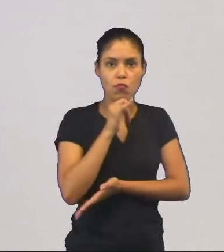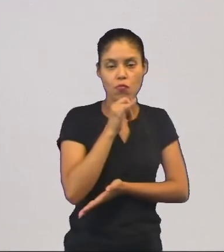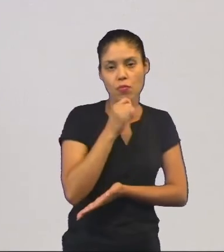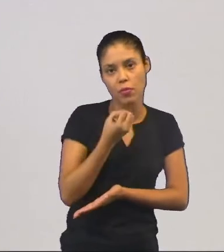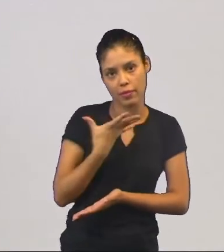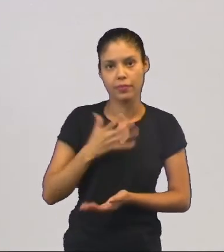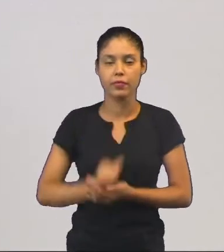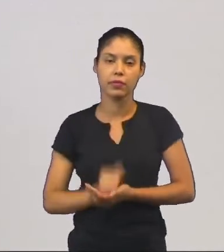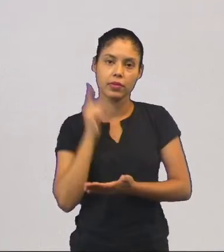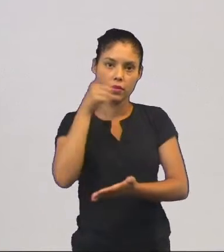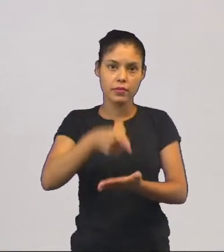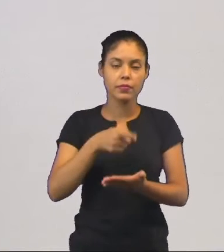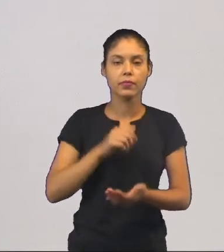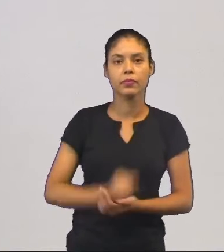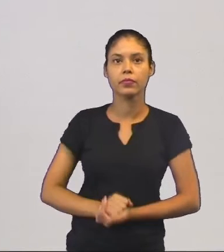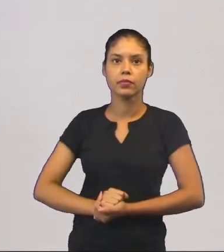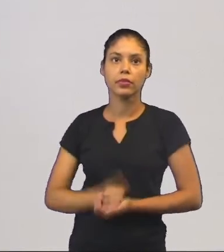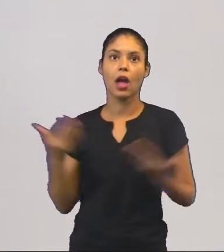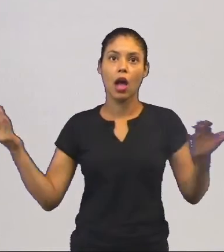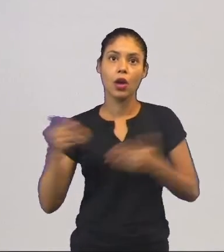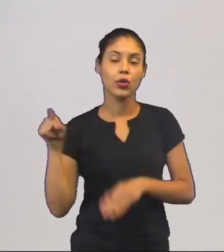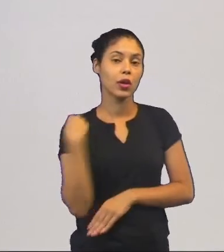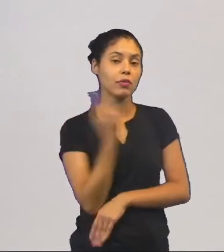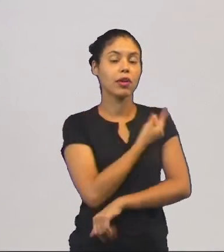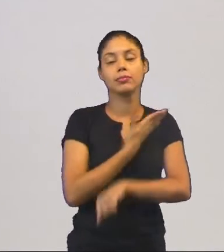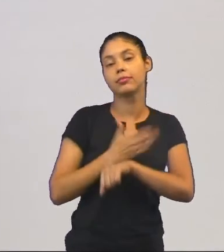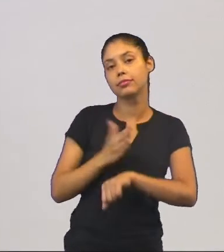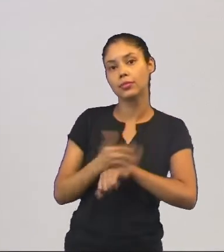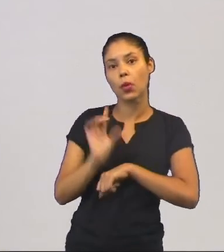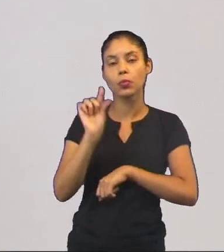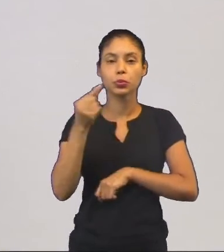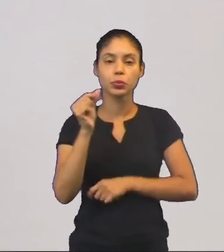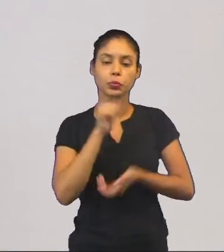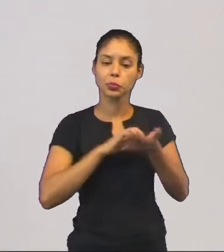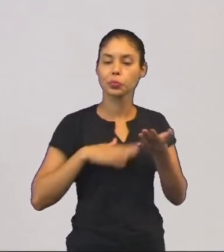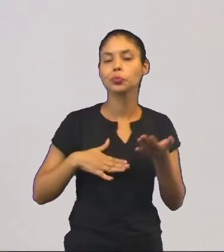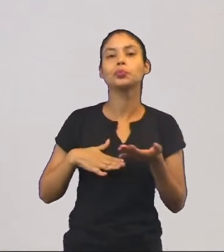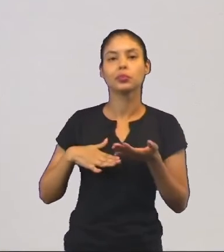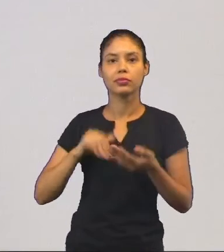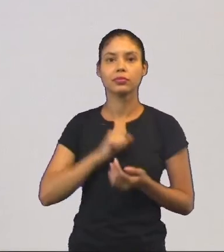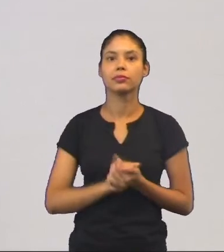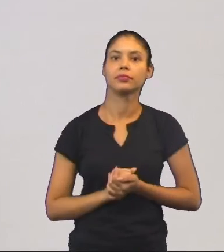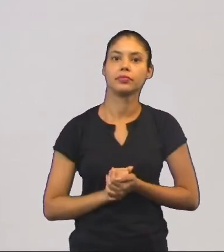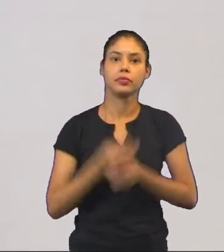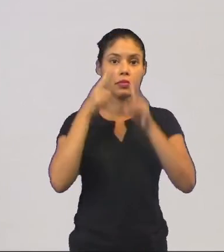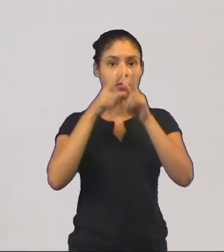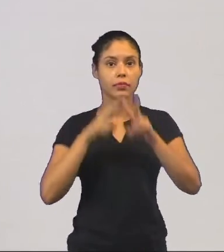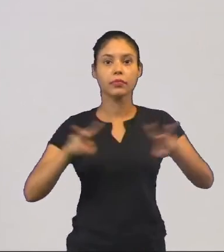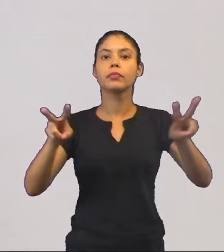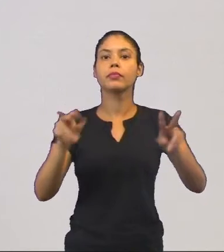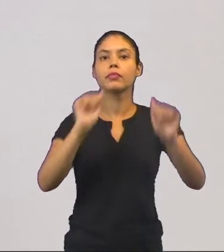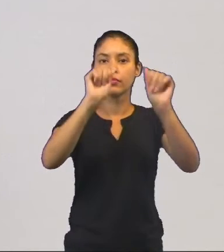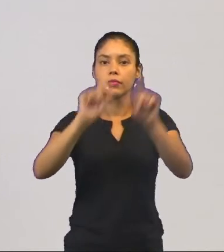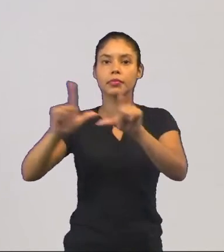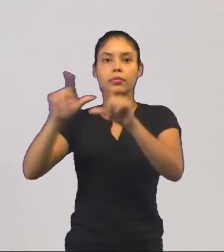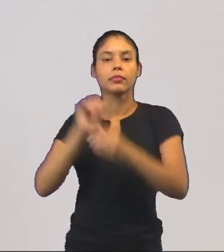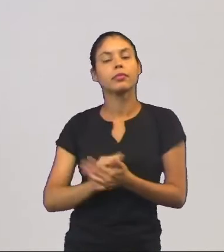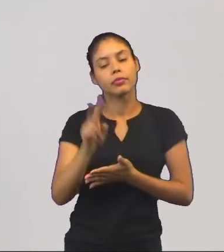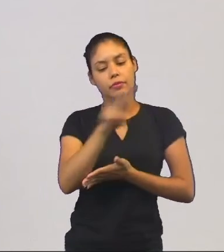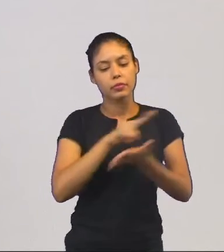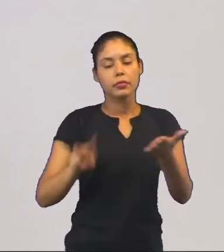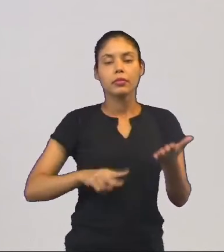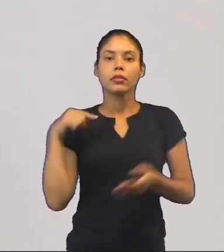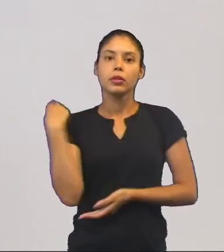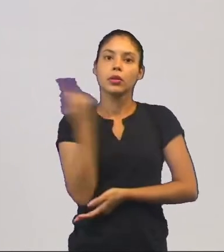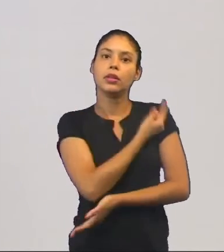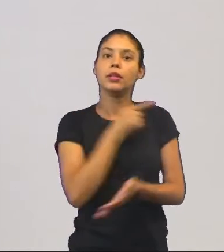de autoritarismo. Agora nós vamos exercitar o nosso aprendizado. Vamos visualizar em tela e fazer a leitura